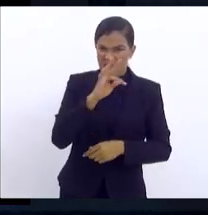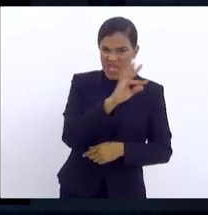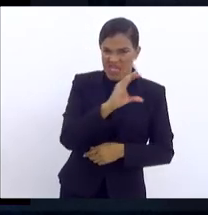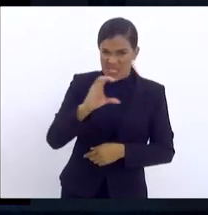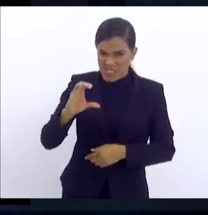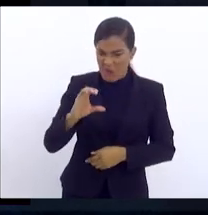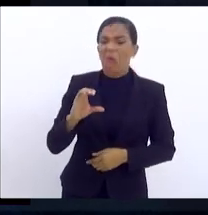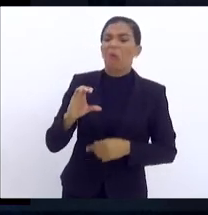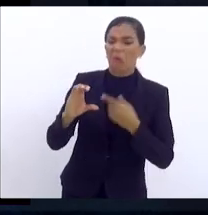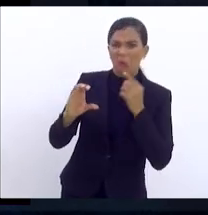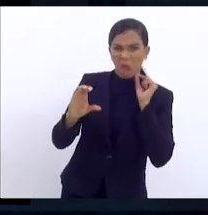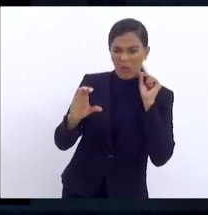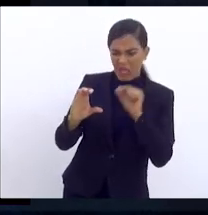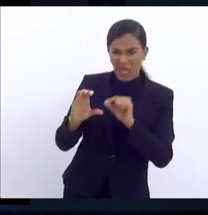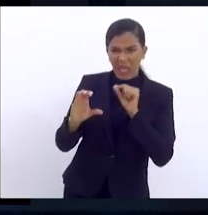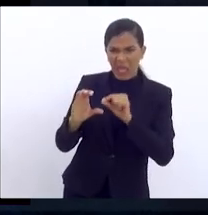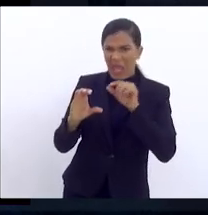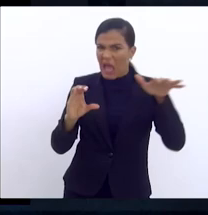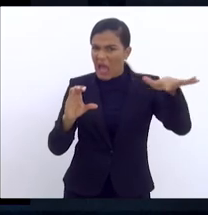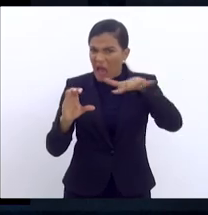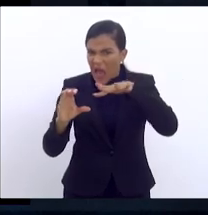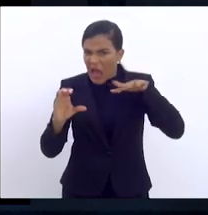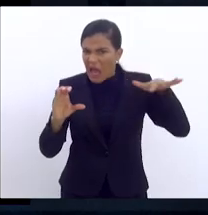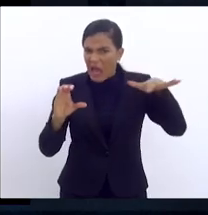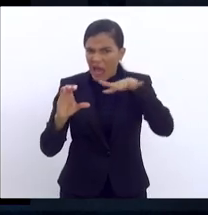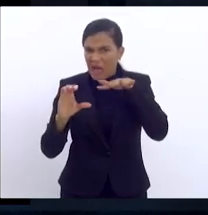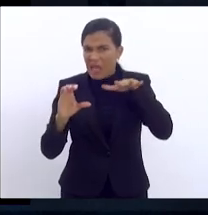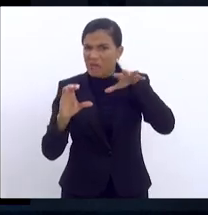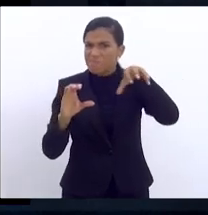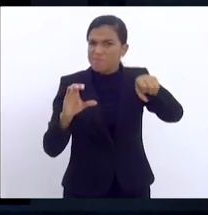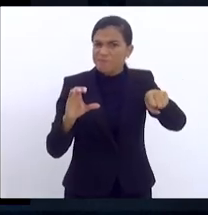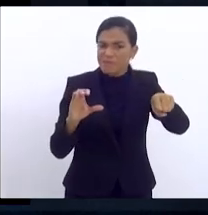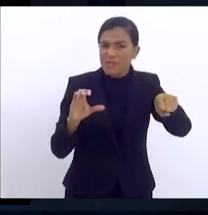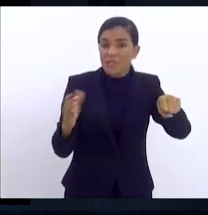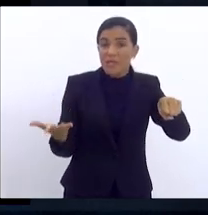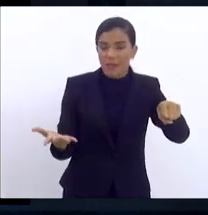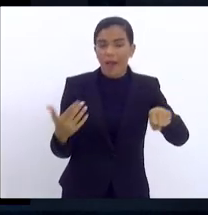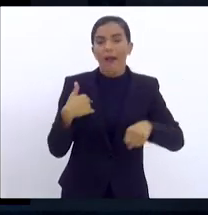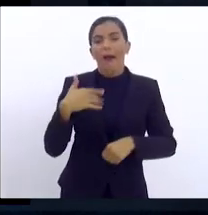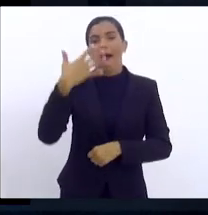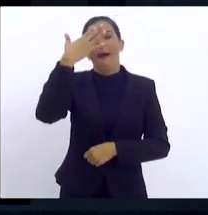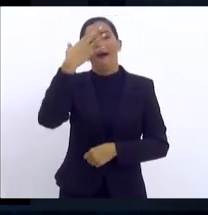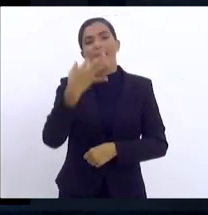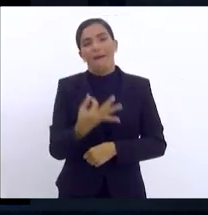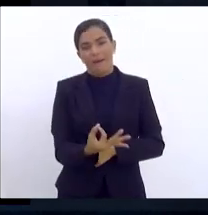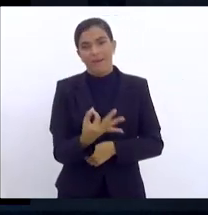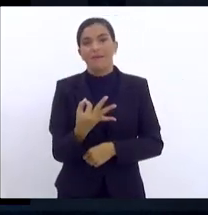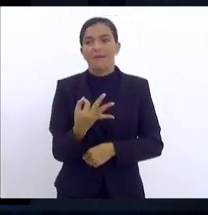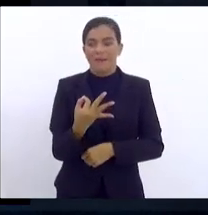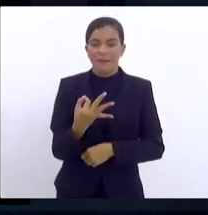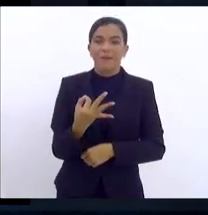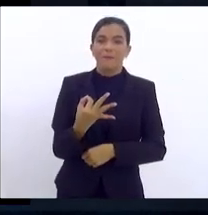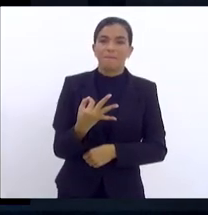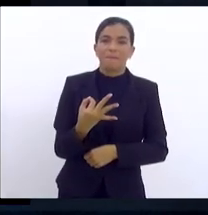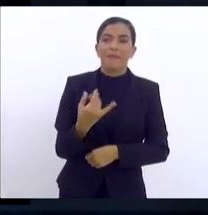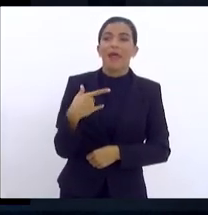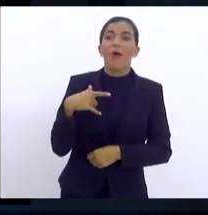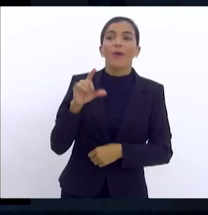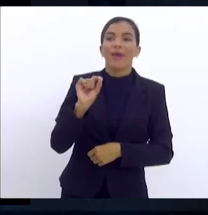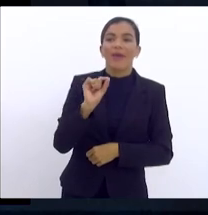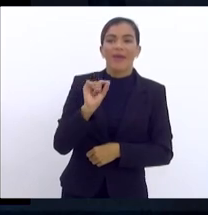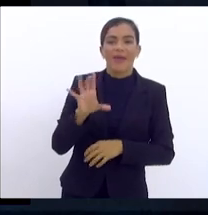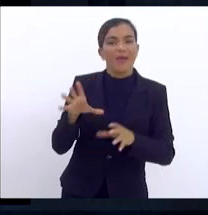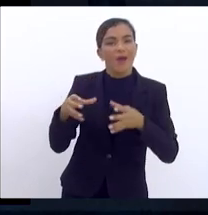invadir falei que Palmares que que eles querem ali no que eles querem o pal mais depois eu fui entender a posição que eles querem para fazer um complexo ali